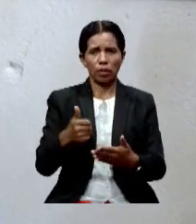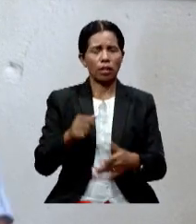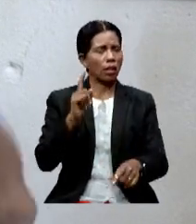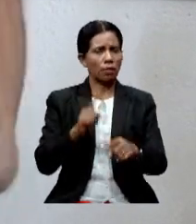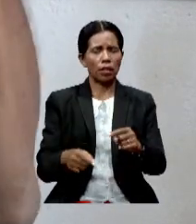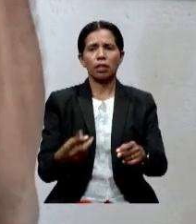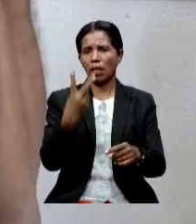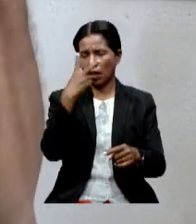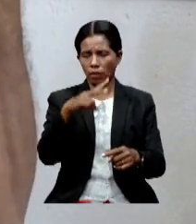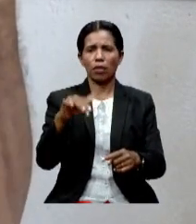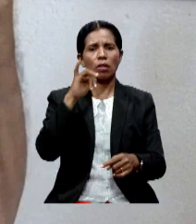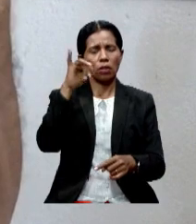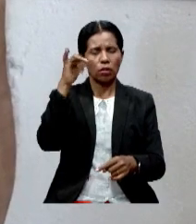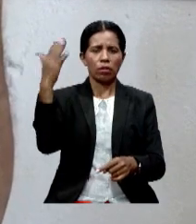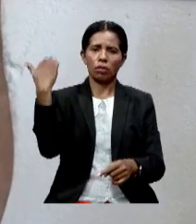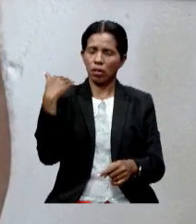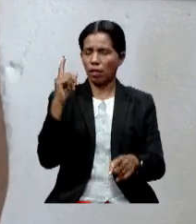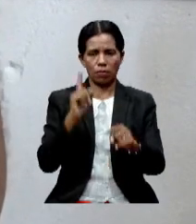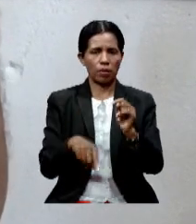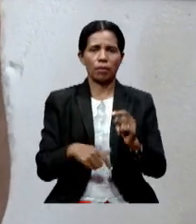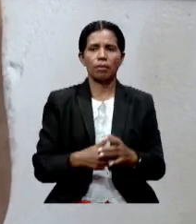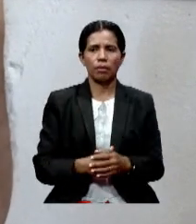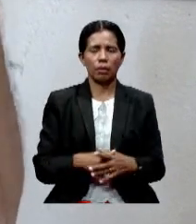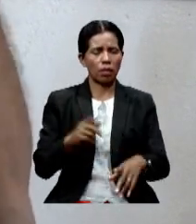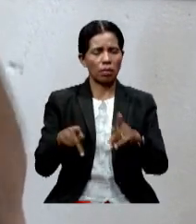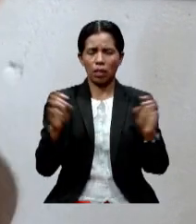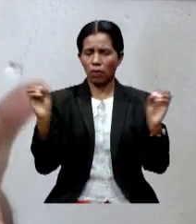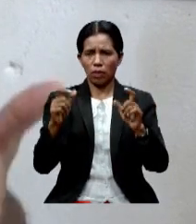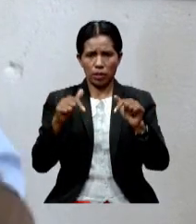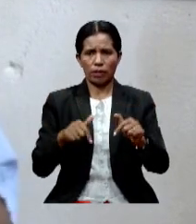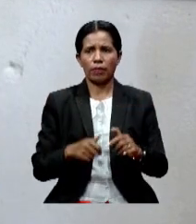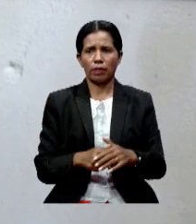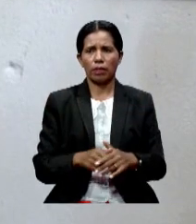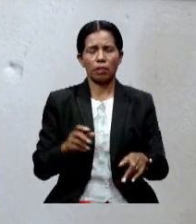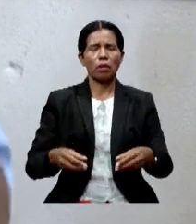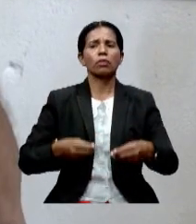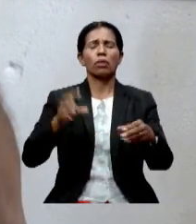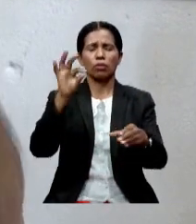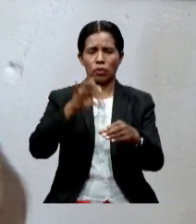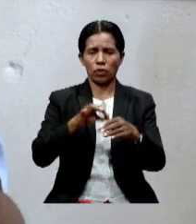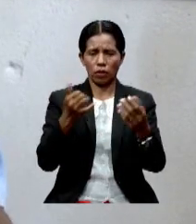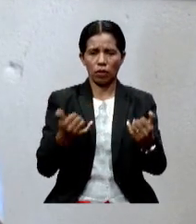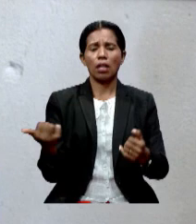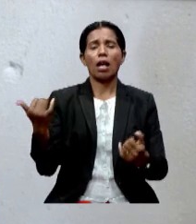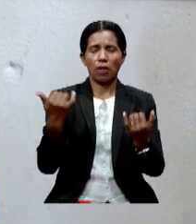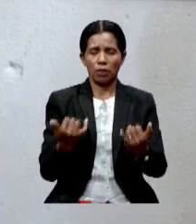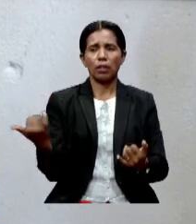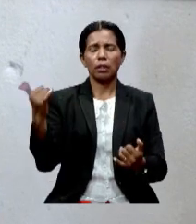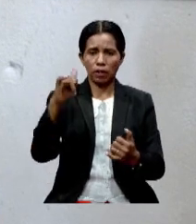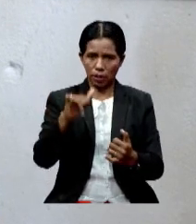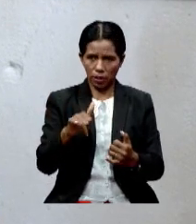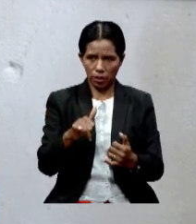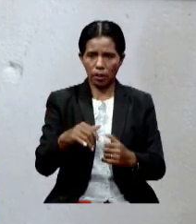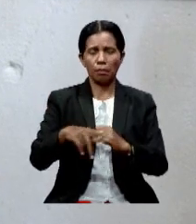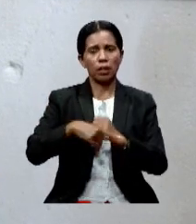ita fila falva lorong Jose. Povo la coira nem, tamanema, povo for votos, irane. Agora siret,